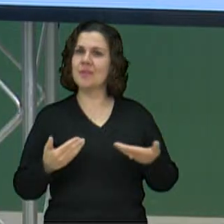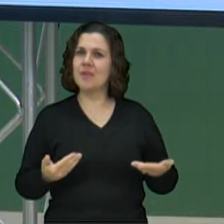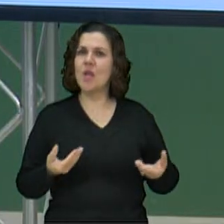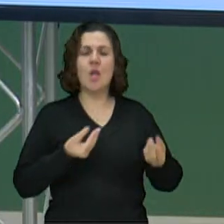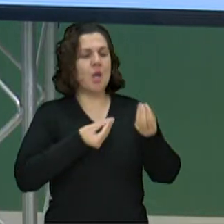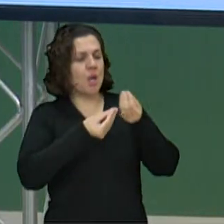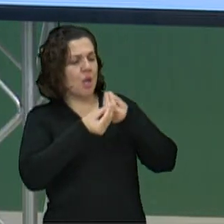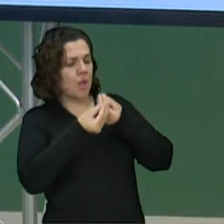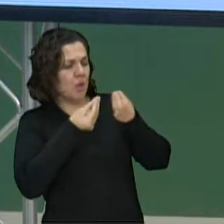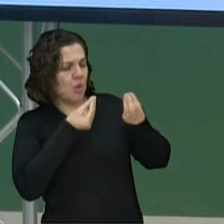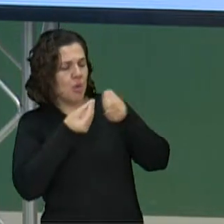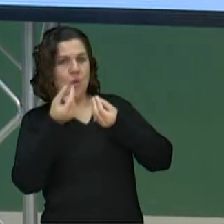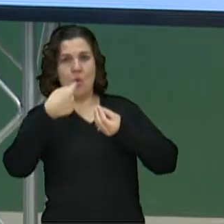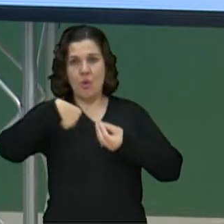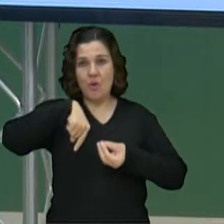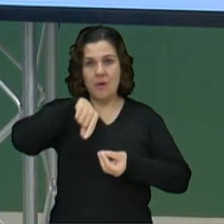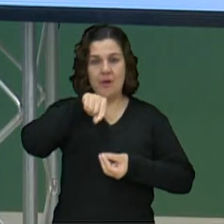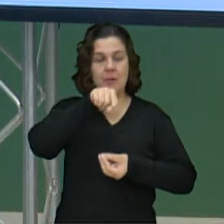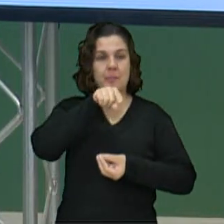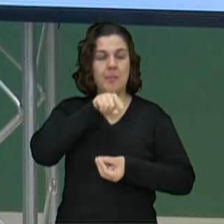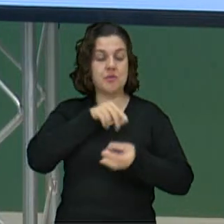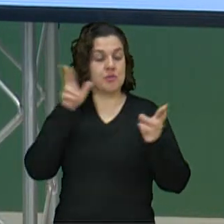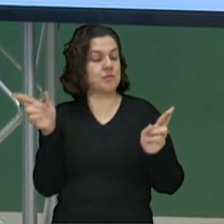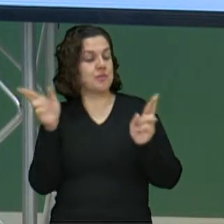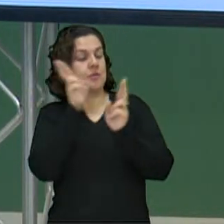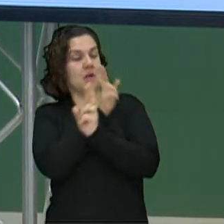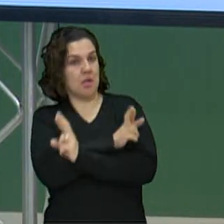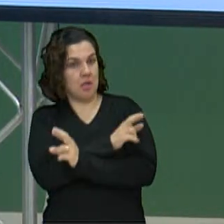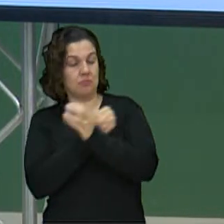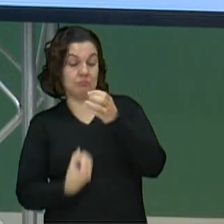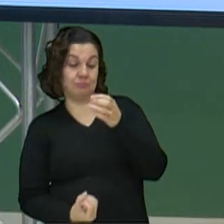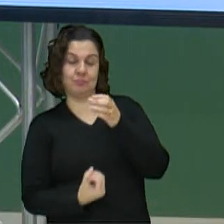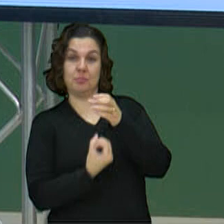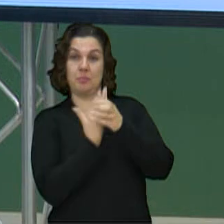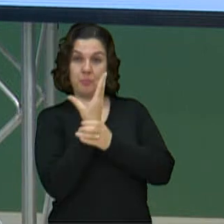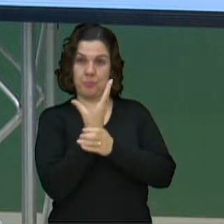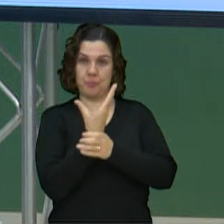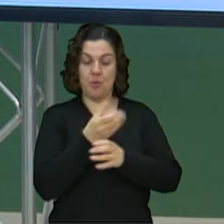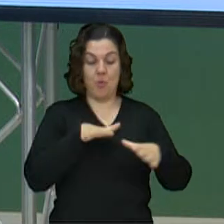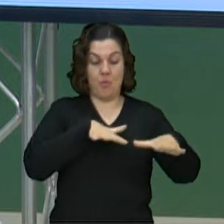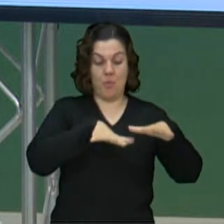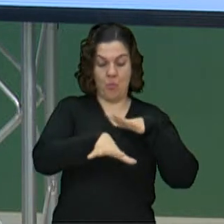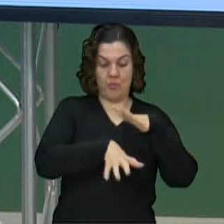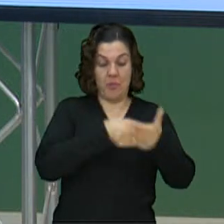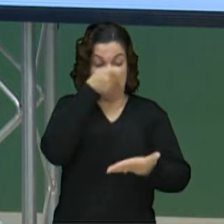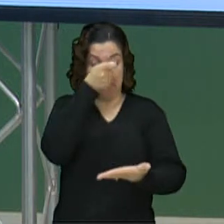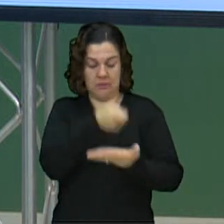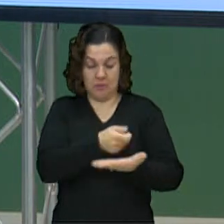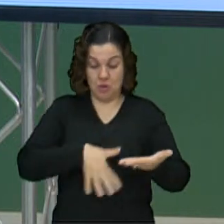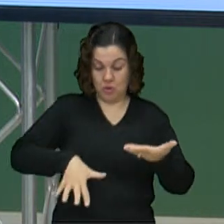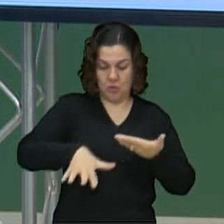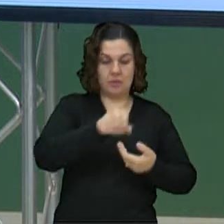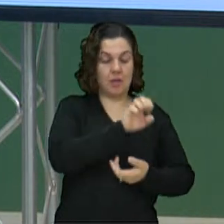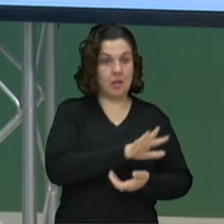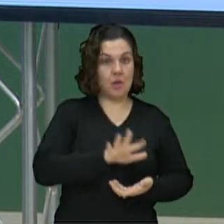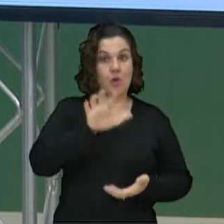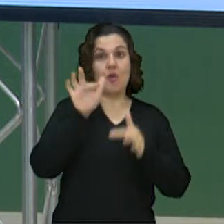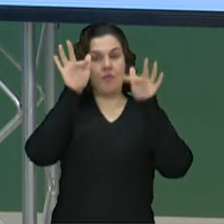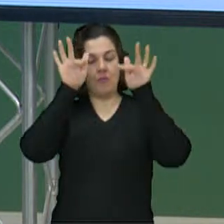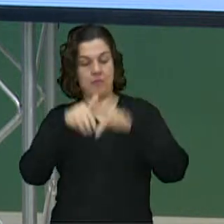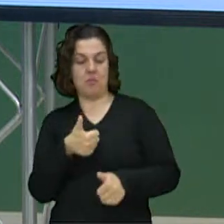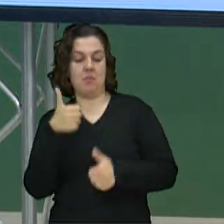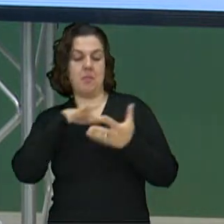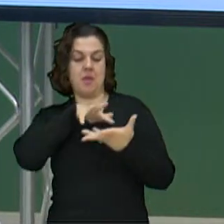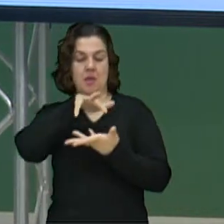de que maneira nós podemos relacionar o surgimento de movimentos totalitários na Europa com o fim da Primeira